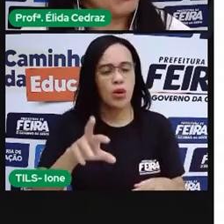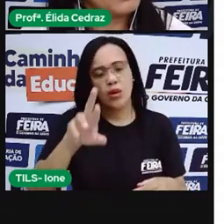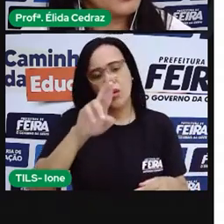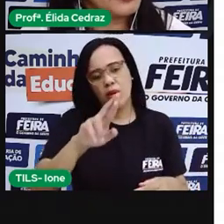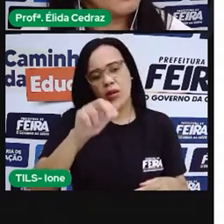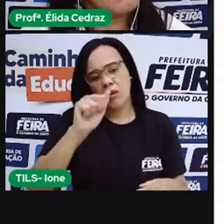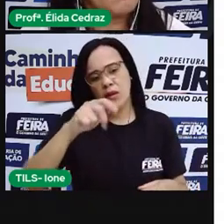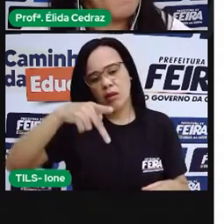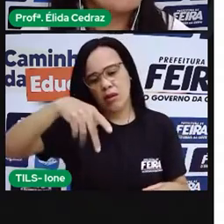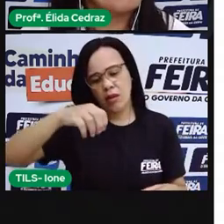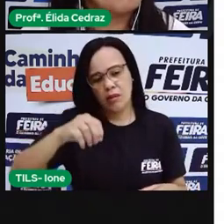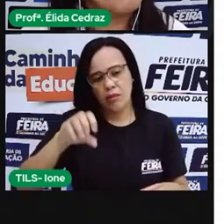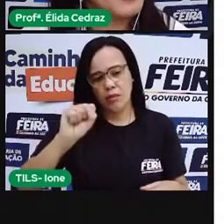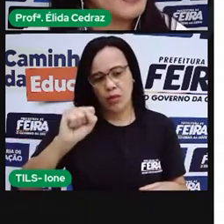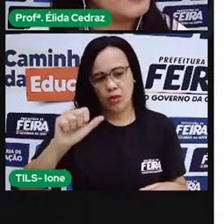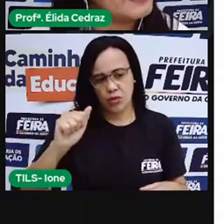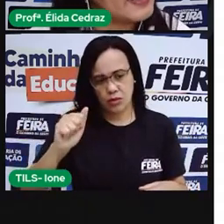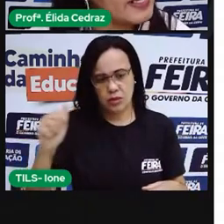Raposa,